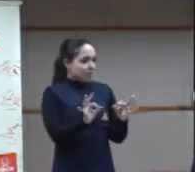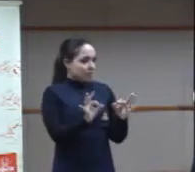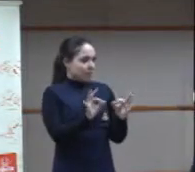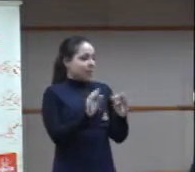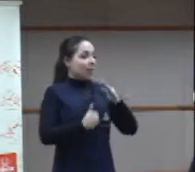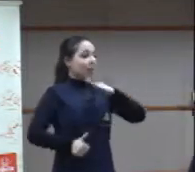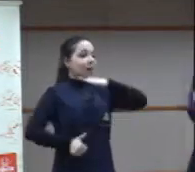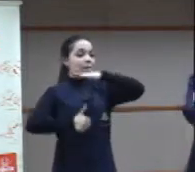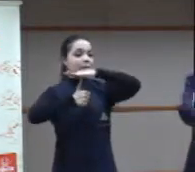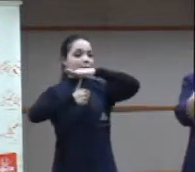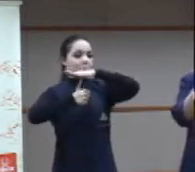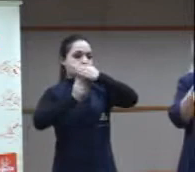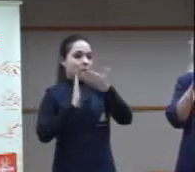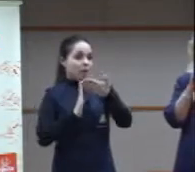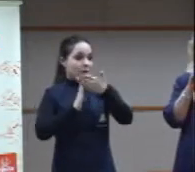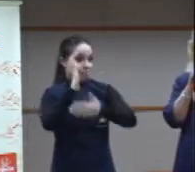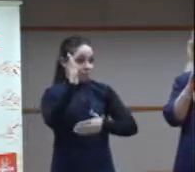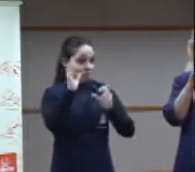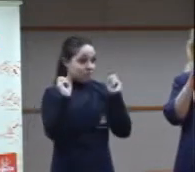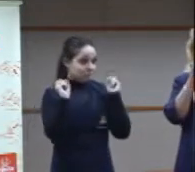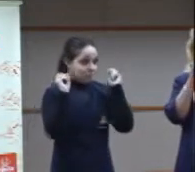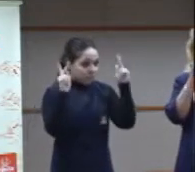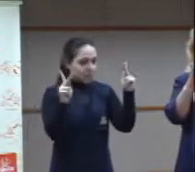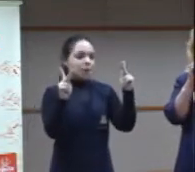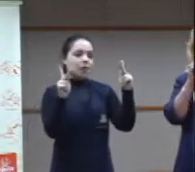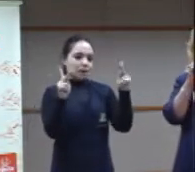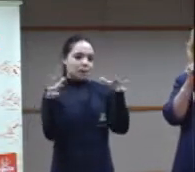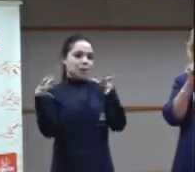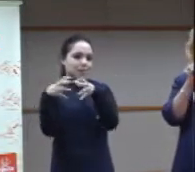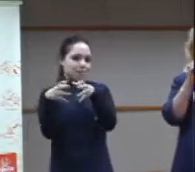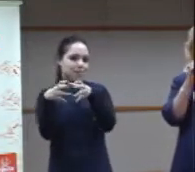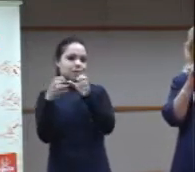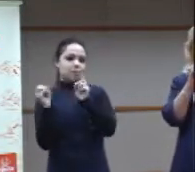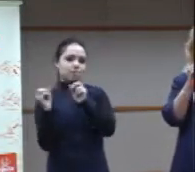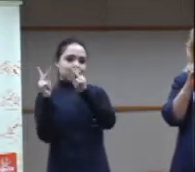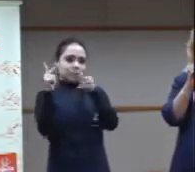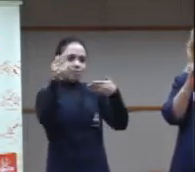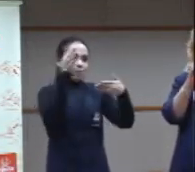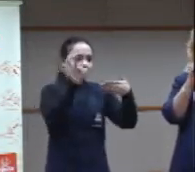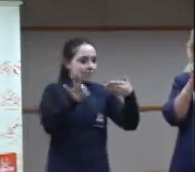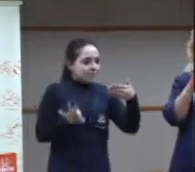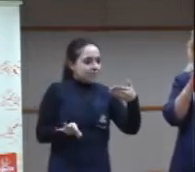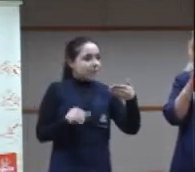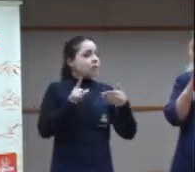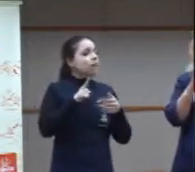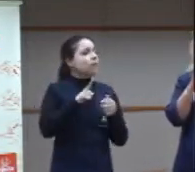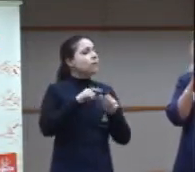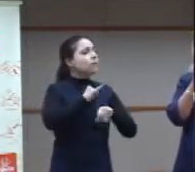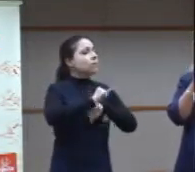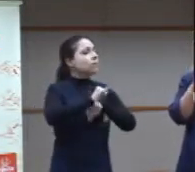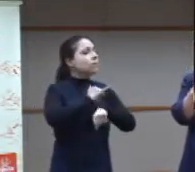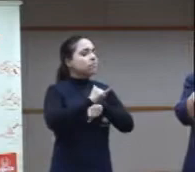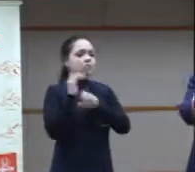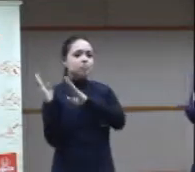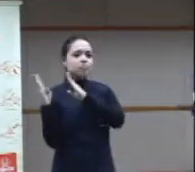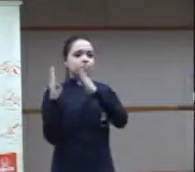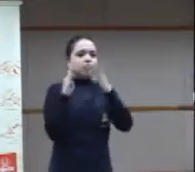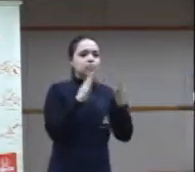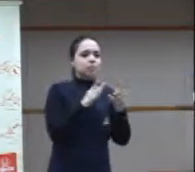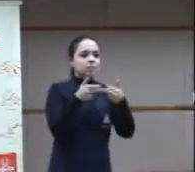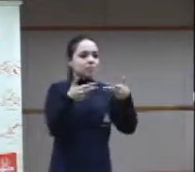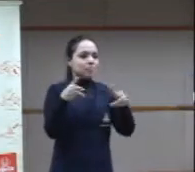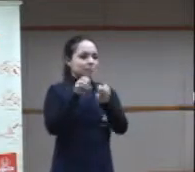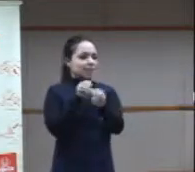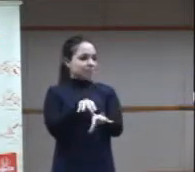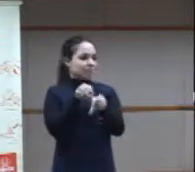pelo reitor e pelo conselho, constando os procedimentos referentes ao atendimento educacional especial de